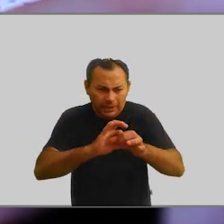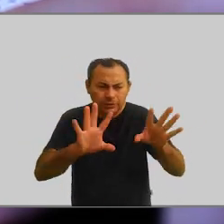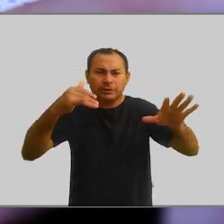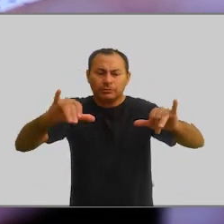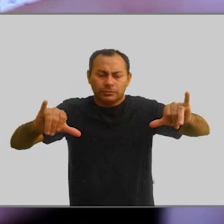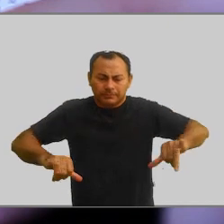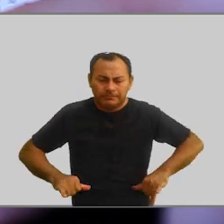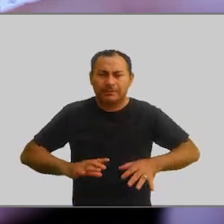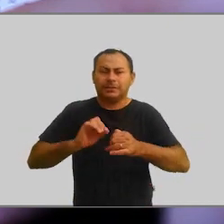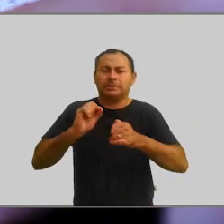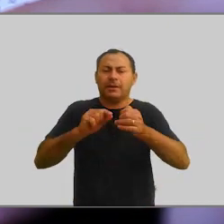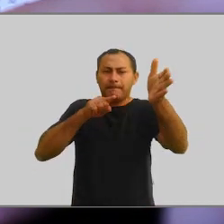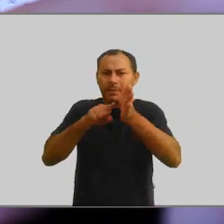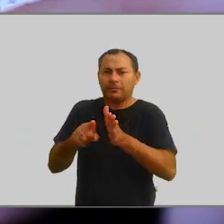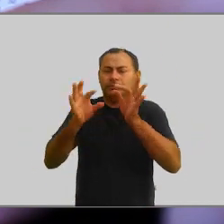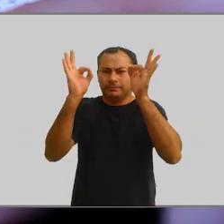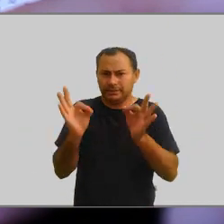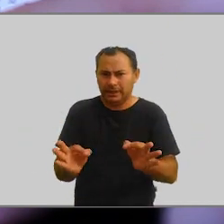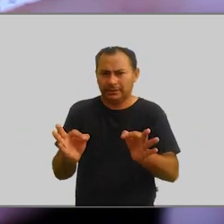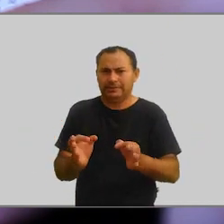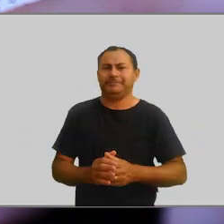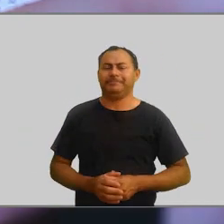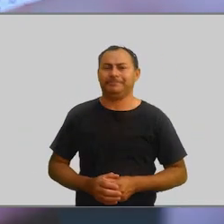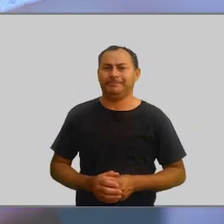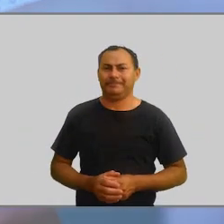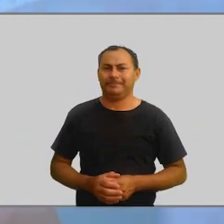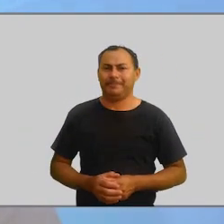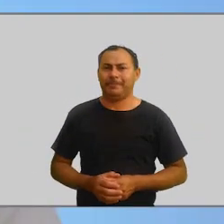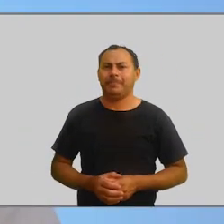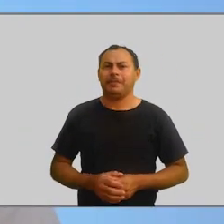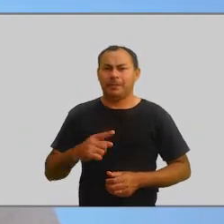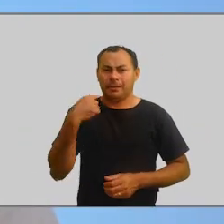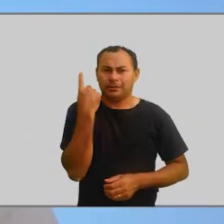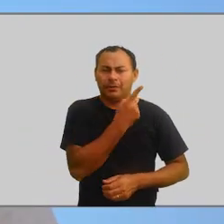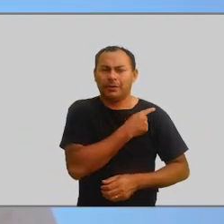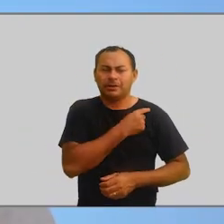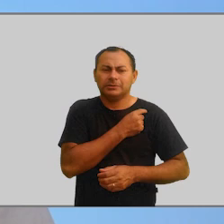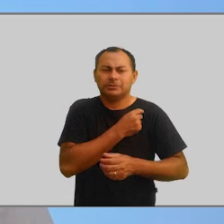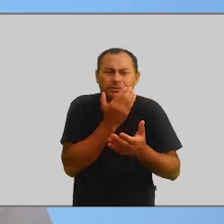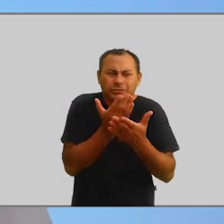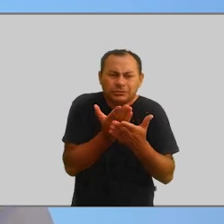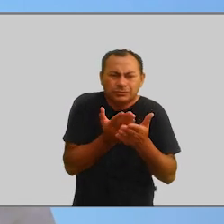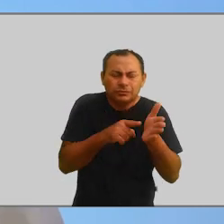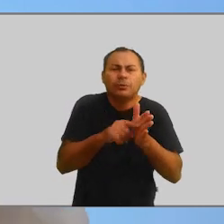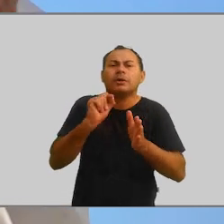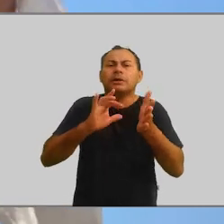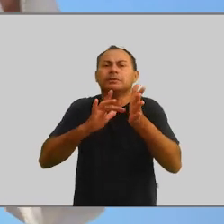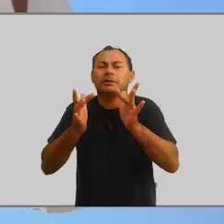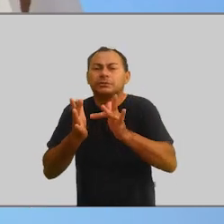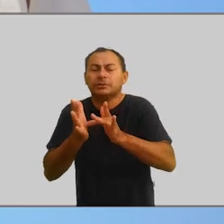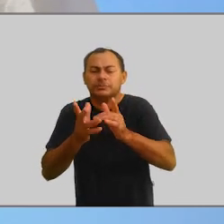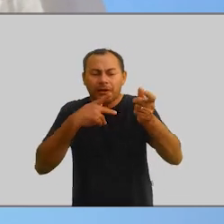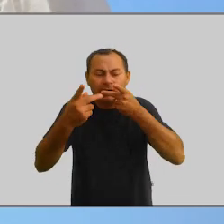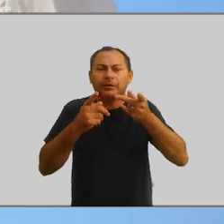o levasse a fazer as perguntas certas. Estamos especulando sobre o que Jesus quis dizer